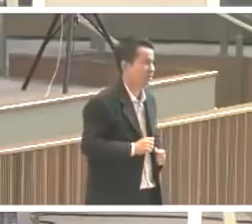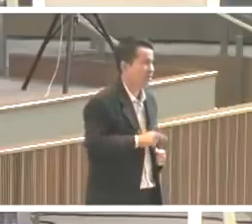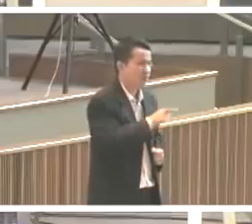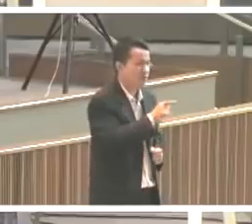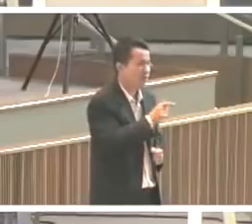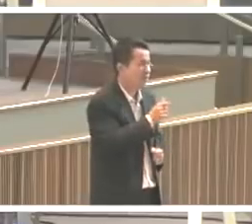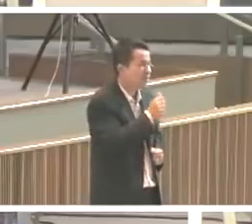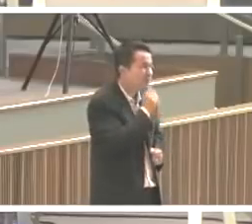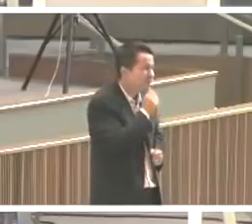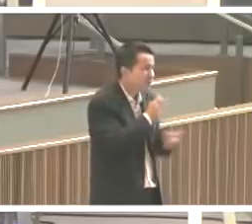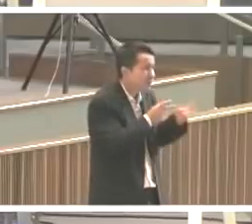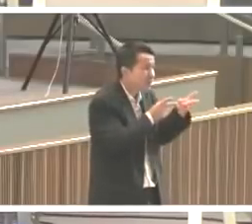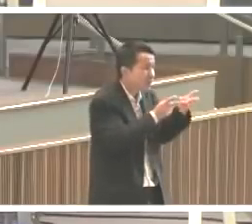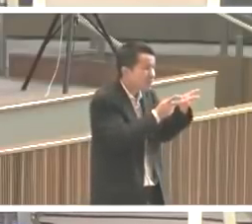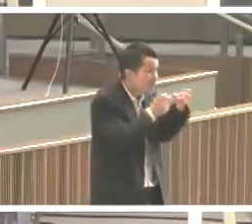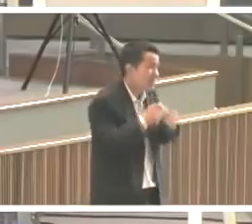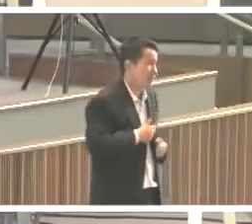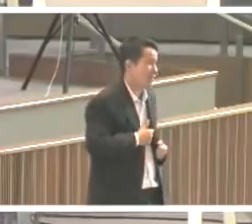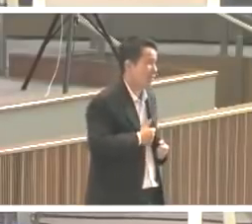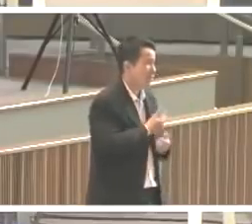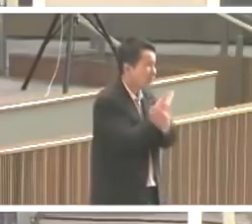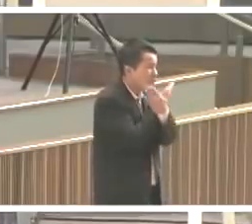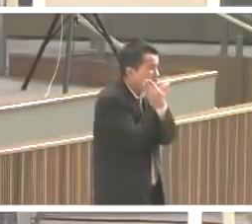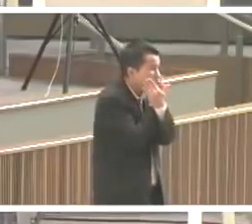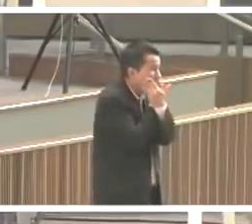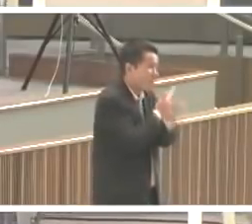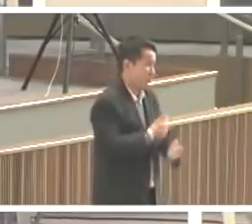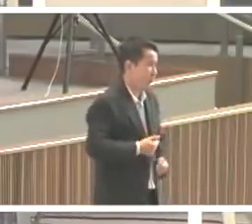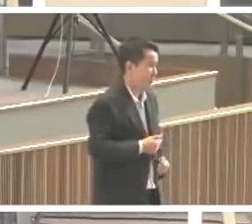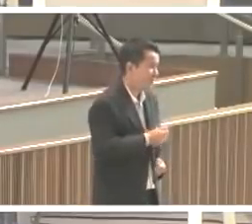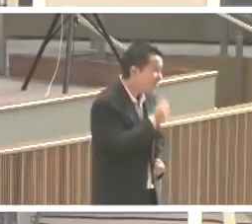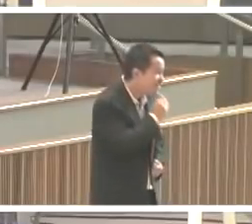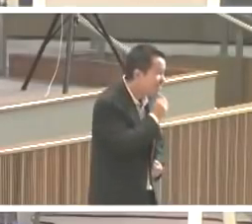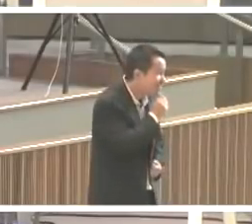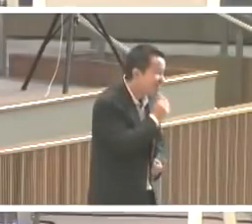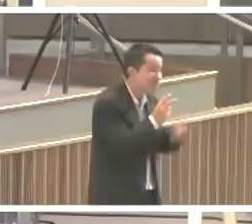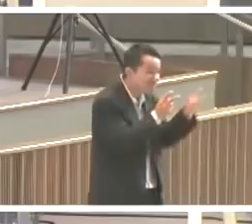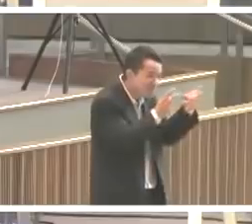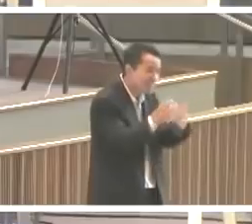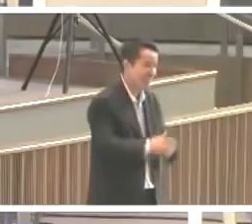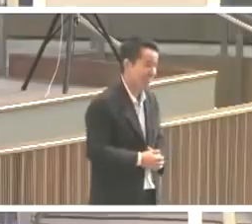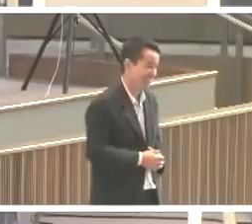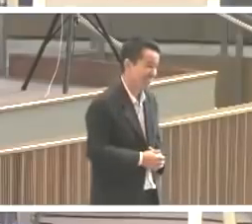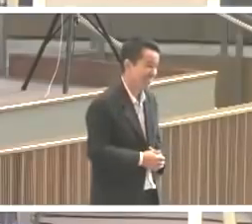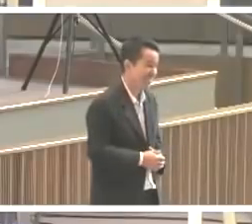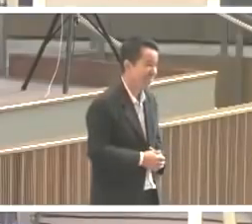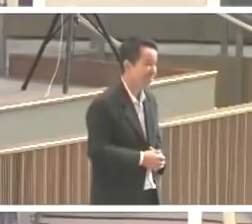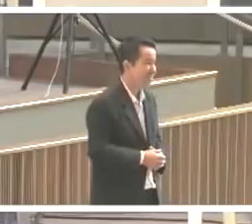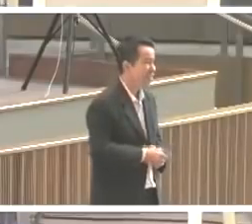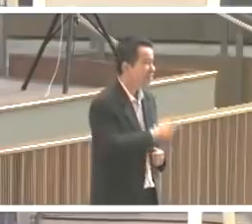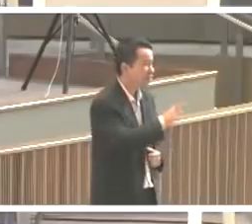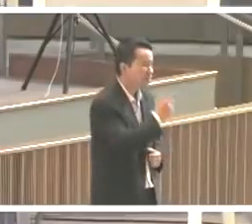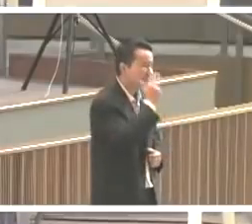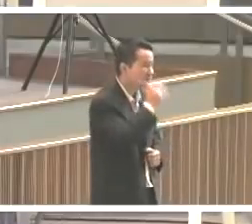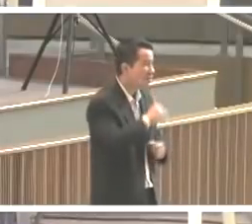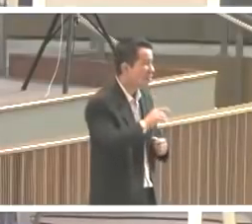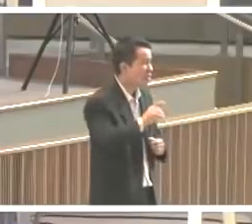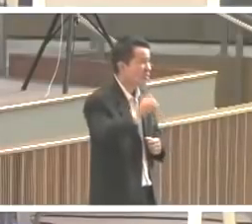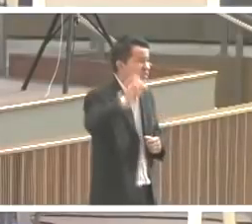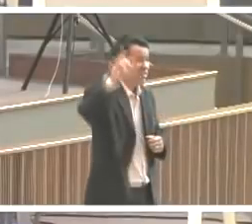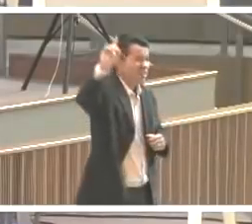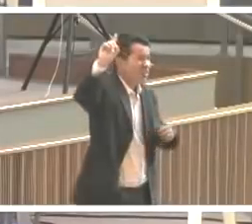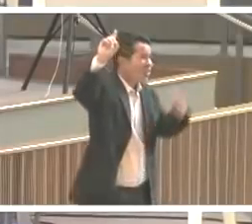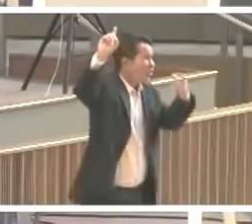alguma razão, grande ou pequena, você está distante disso. Hoje eu quero orar por você, para que